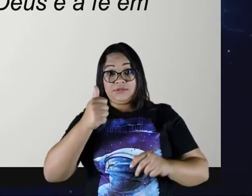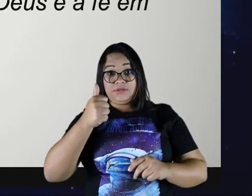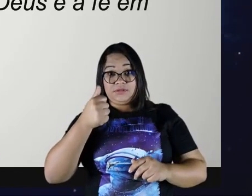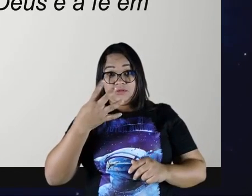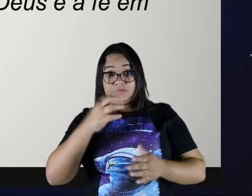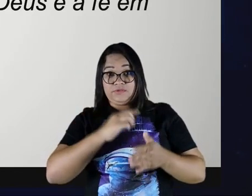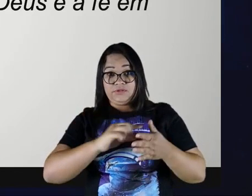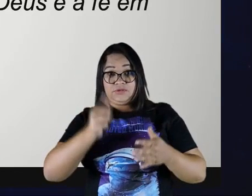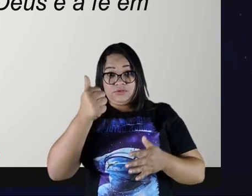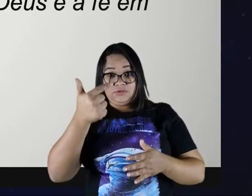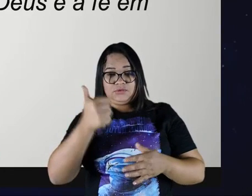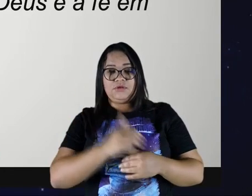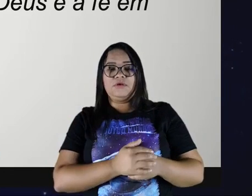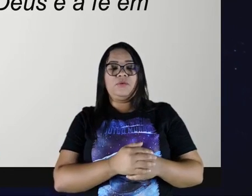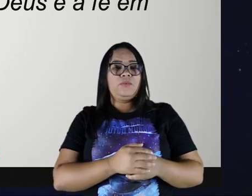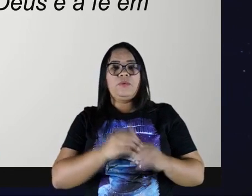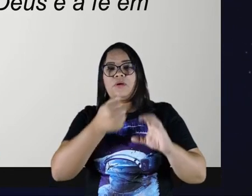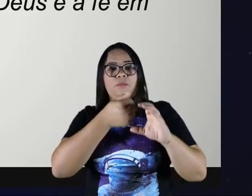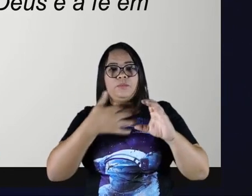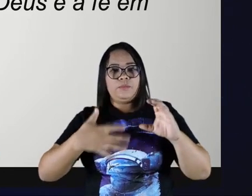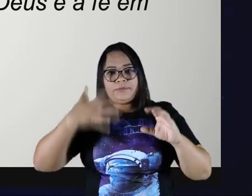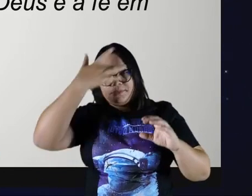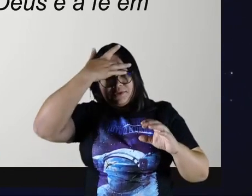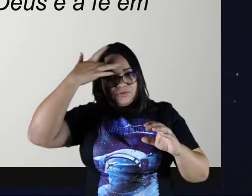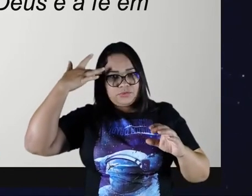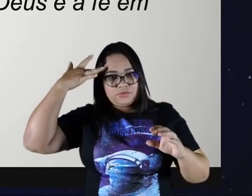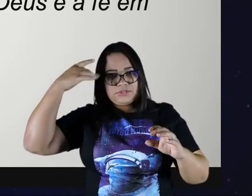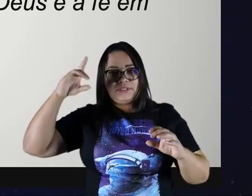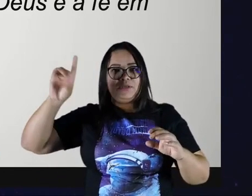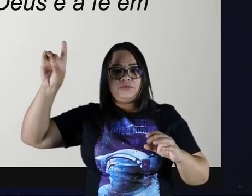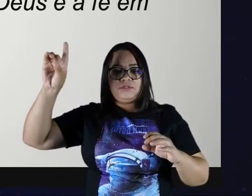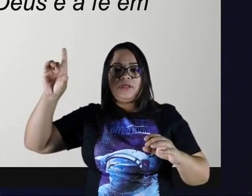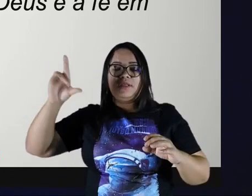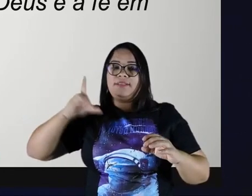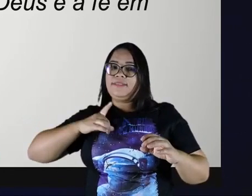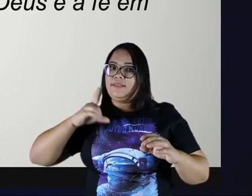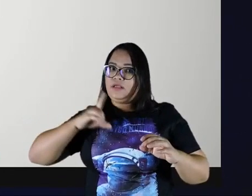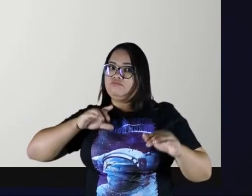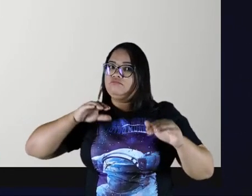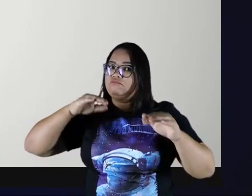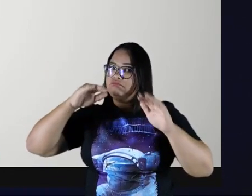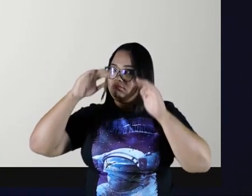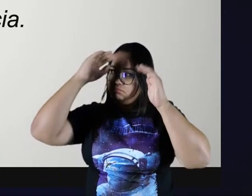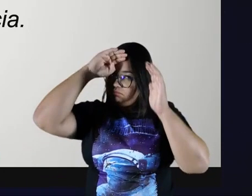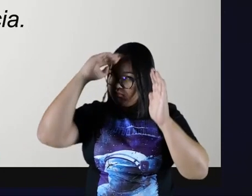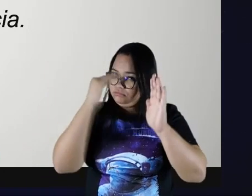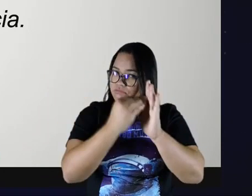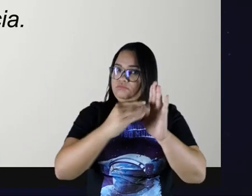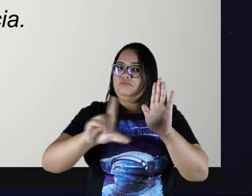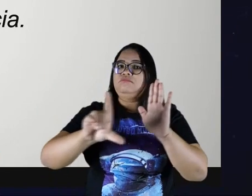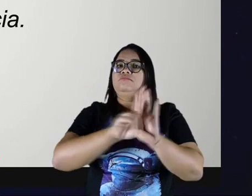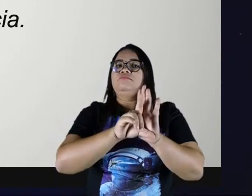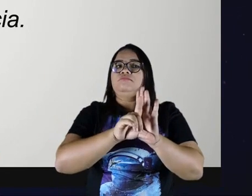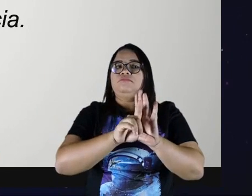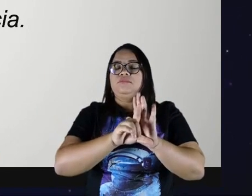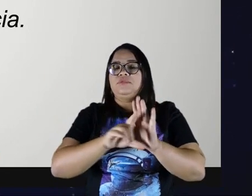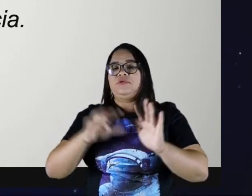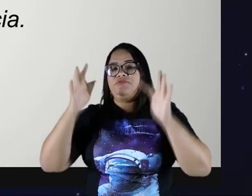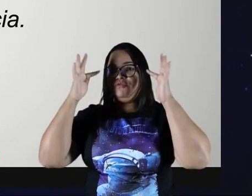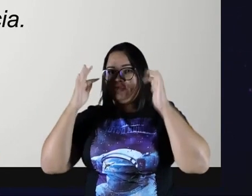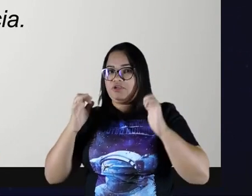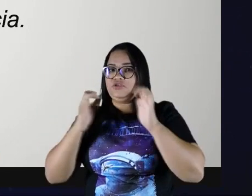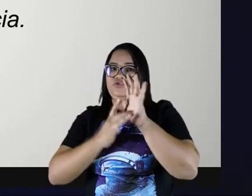santos: guardam os mandamentos de Deus e tem a fé em Jesus. E vemos então em Apocalipse 19,